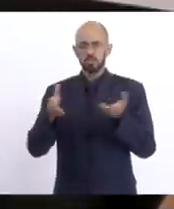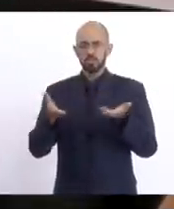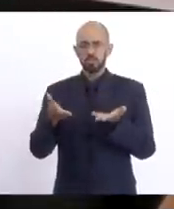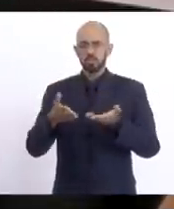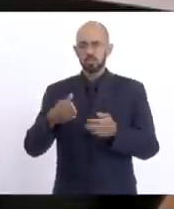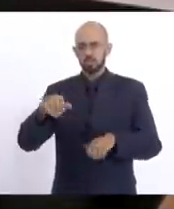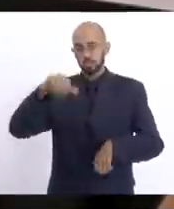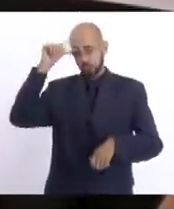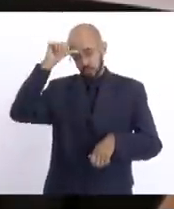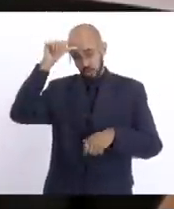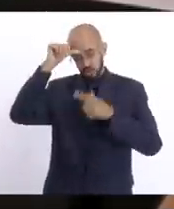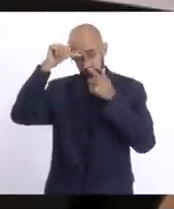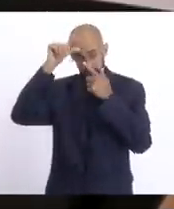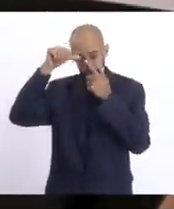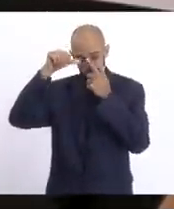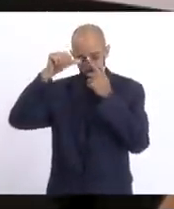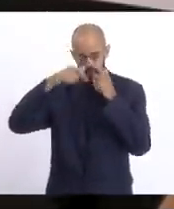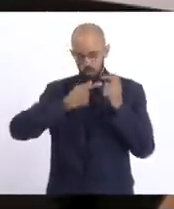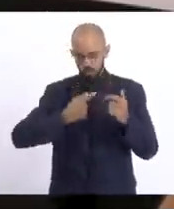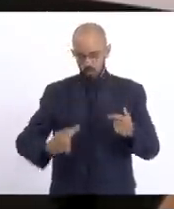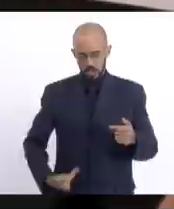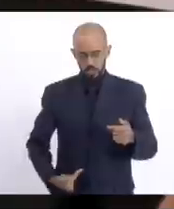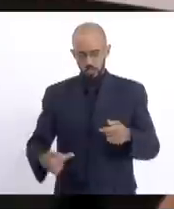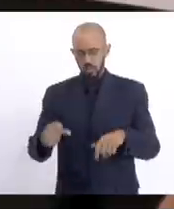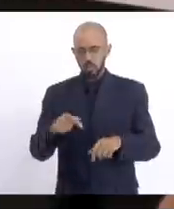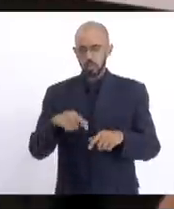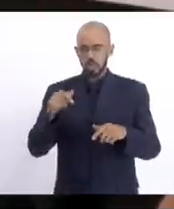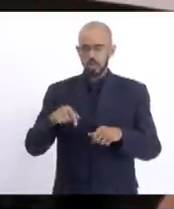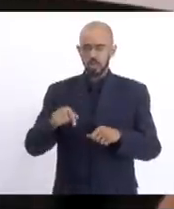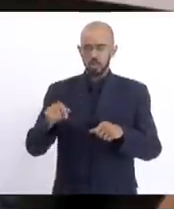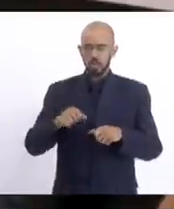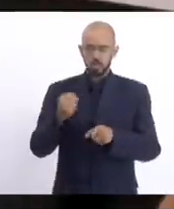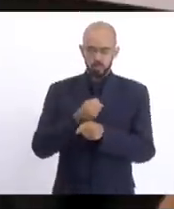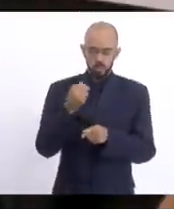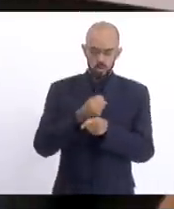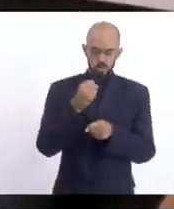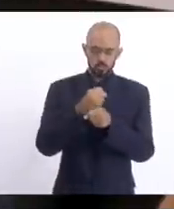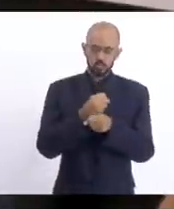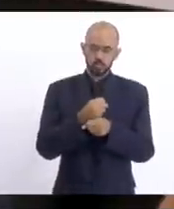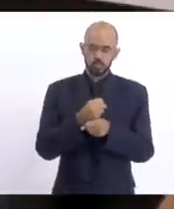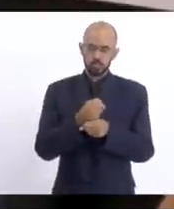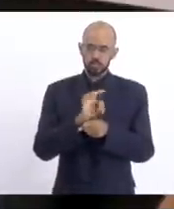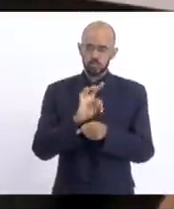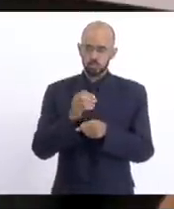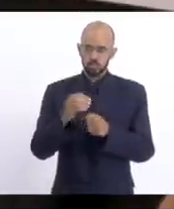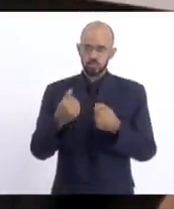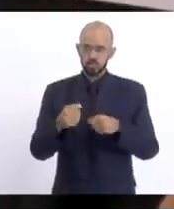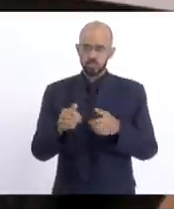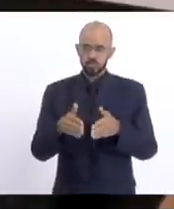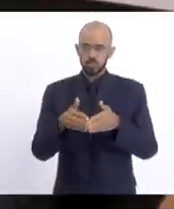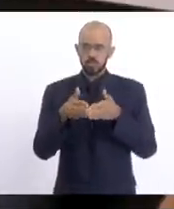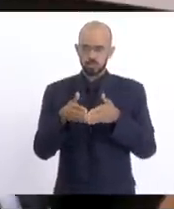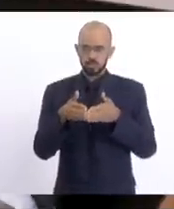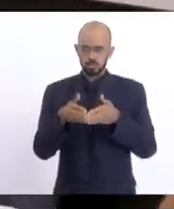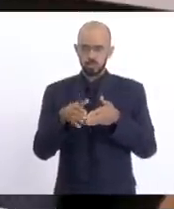Castro, está com volume de obras no Estado todo, todas as obras têm que ter licença. Então, essas